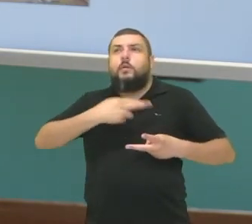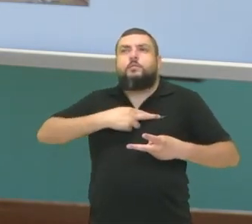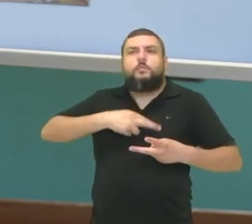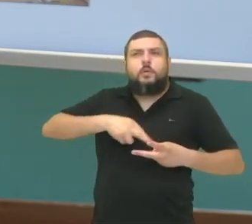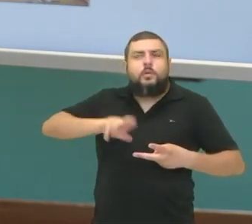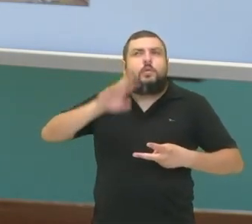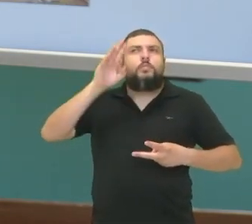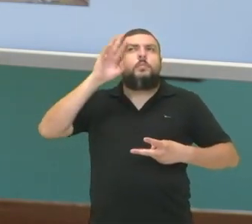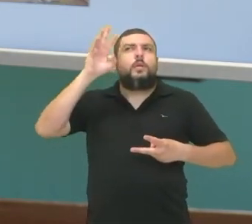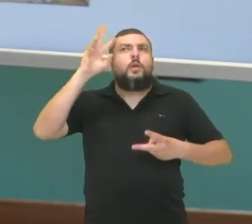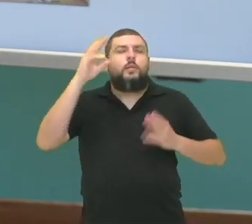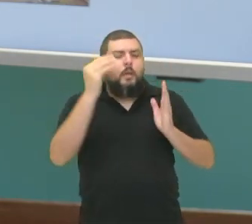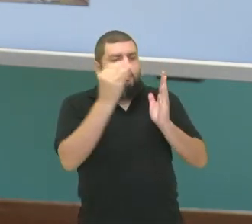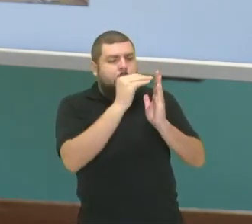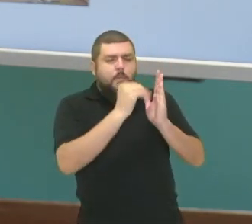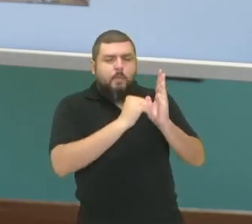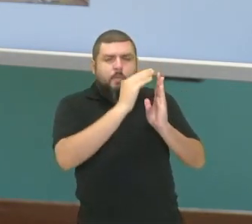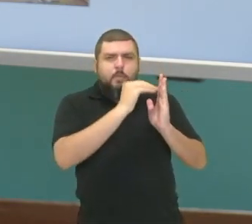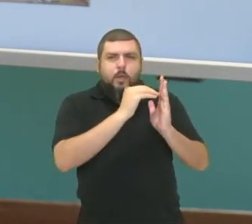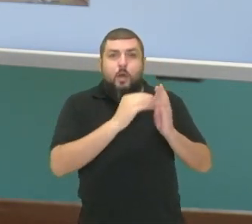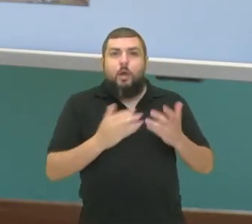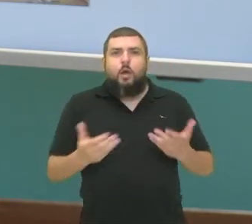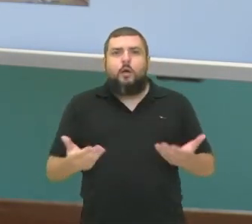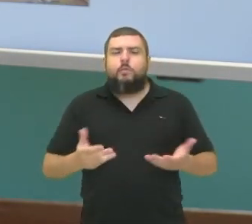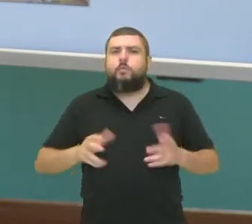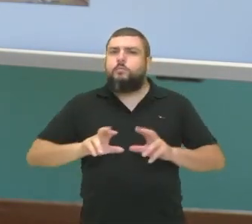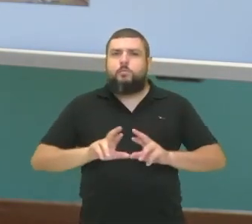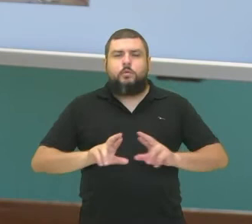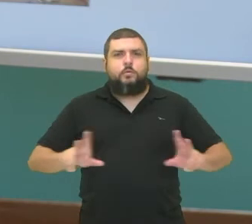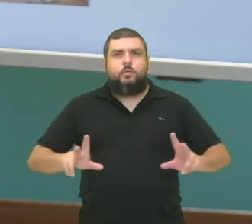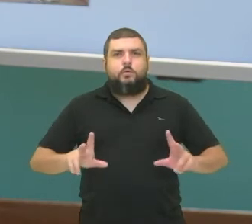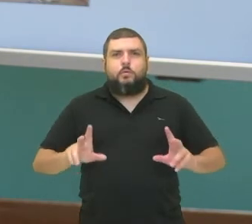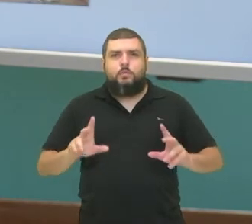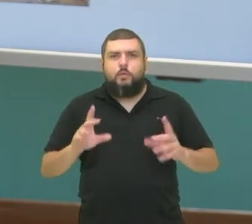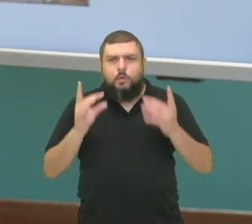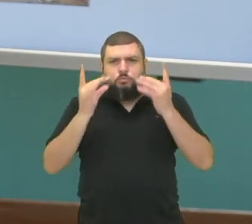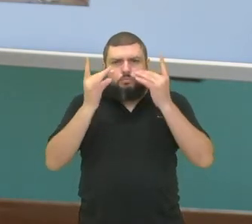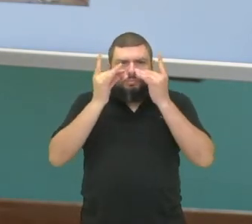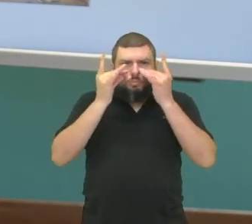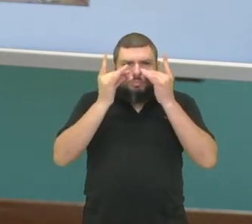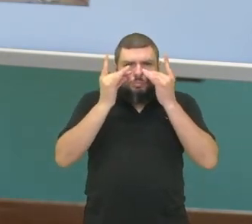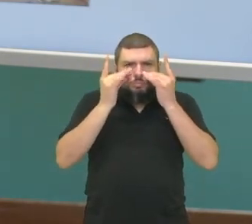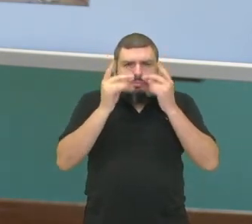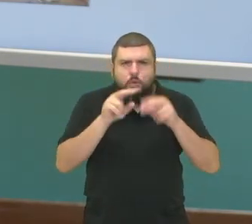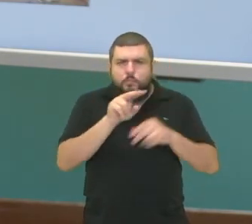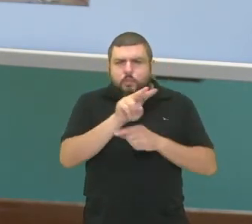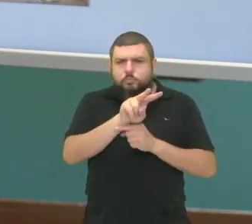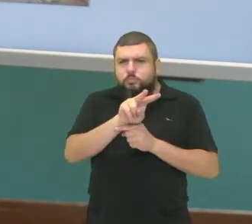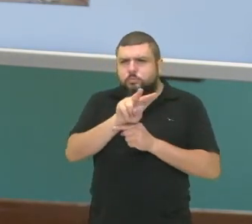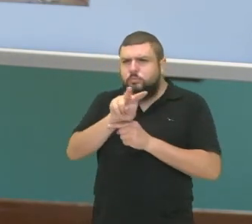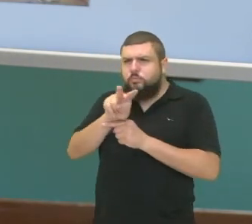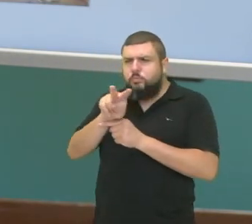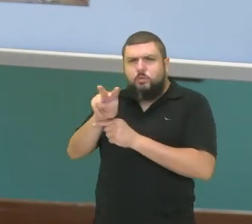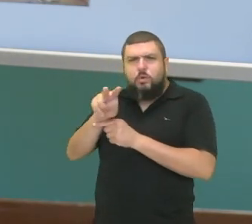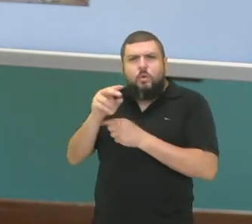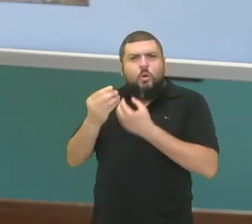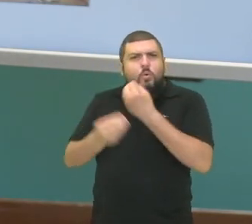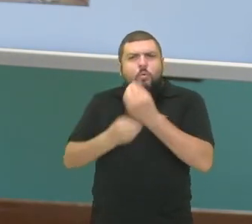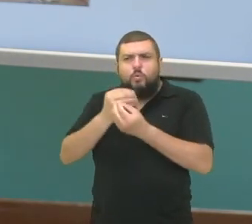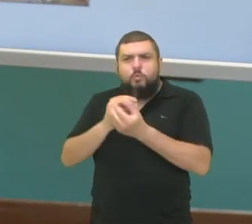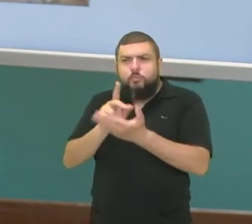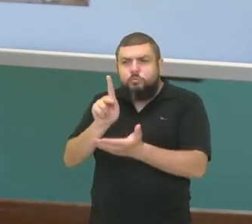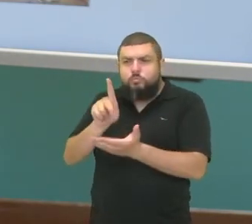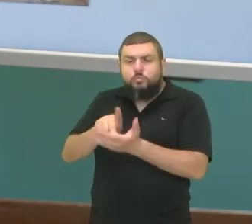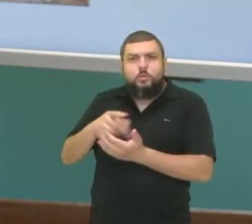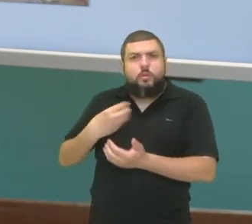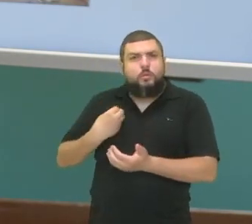Aqui você tem um pé no chão. O artista começa a colocar o pé no chão, ele começa a ver como a realidade é, que